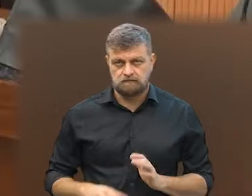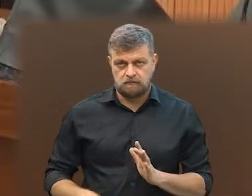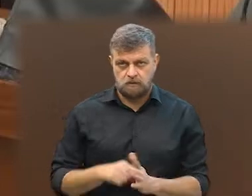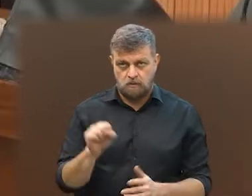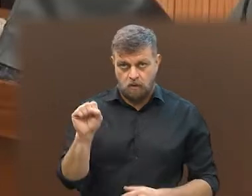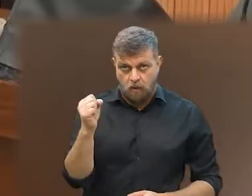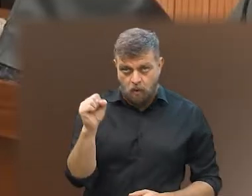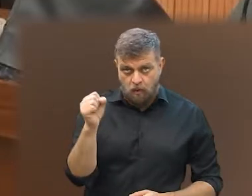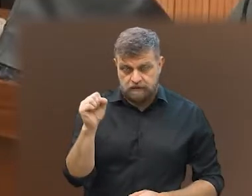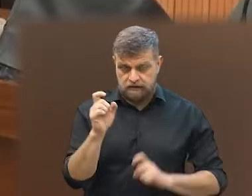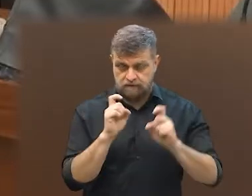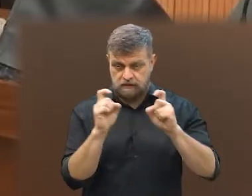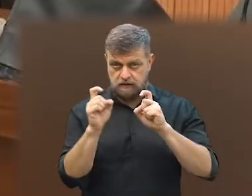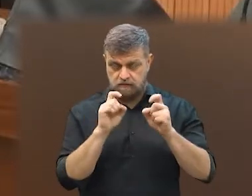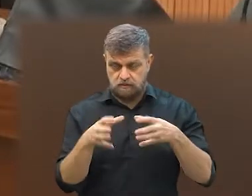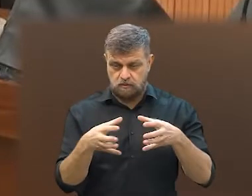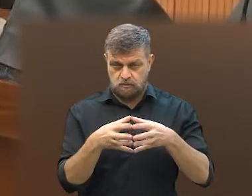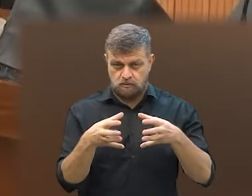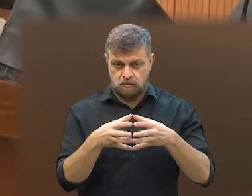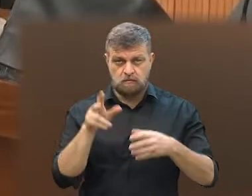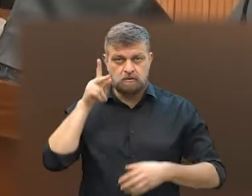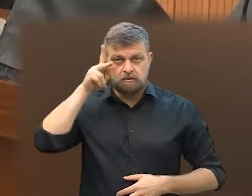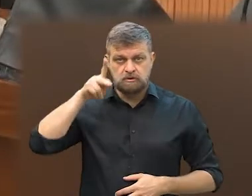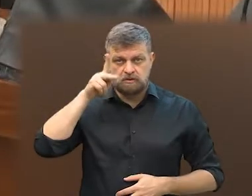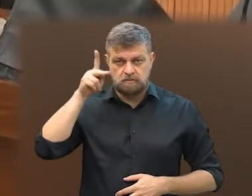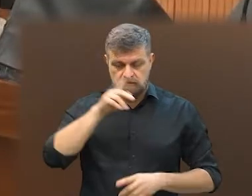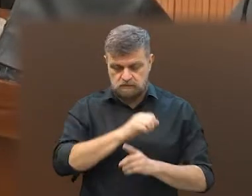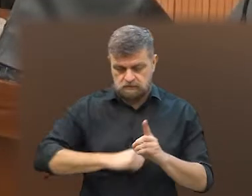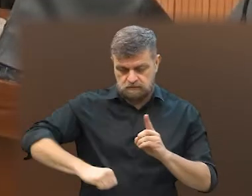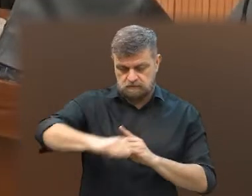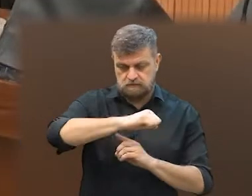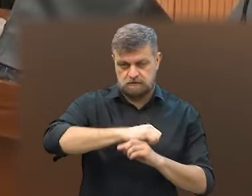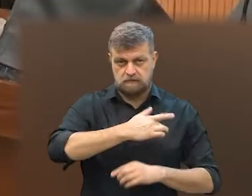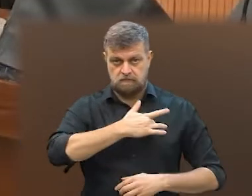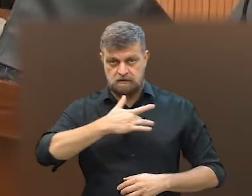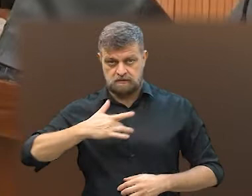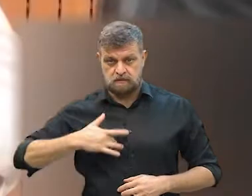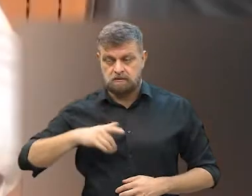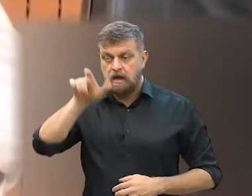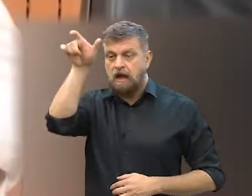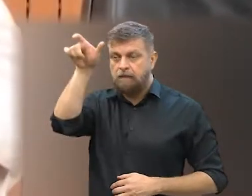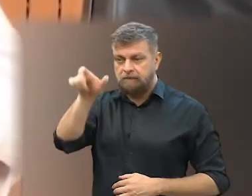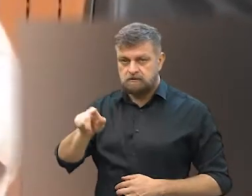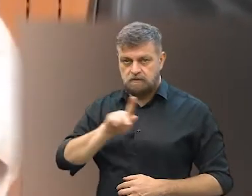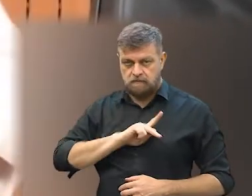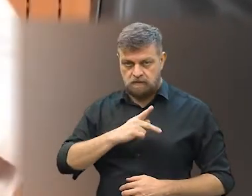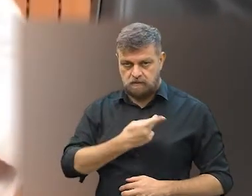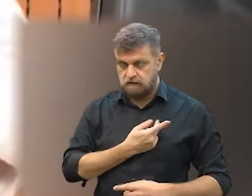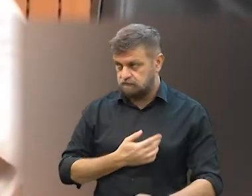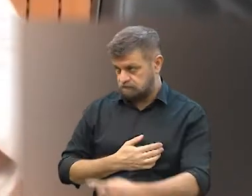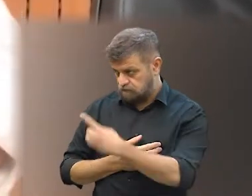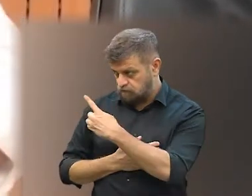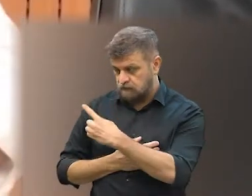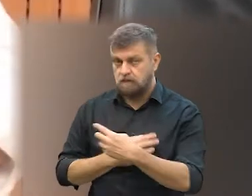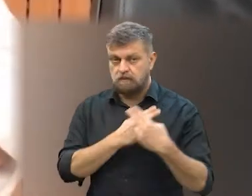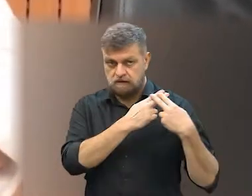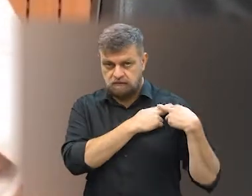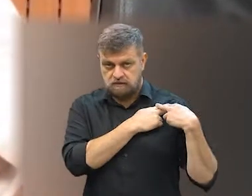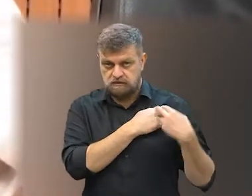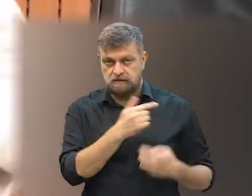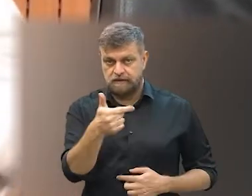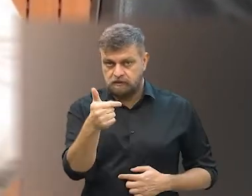Na oitava reunião da Comissão Permanente de Política Social e Saúde, que tem como presidente o vereador Paulo Haddad, havia na pauta